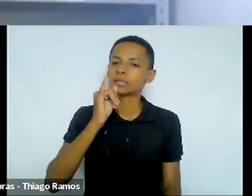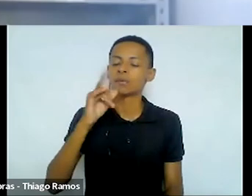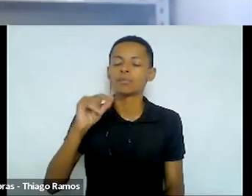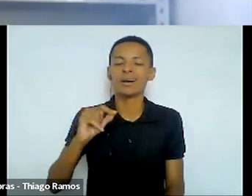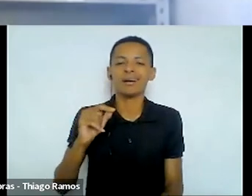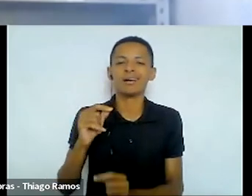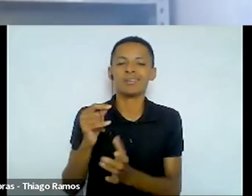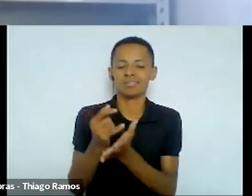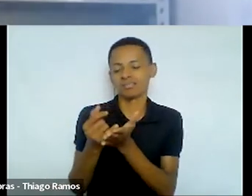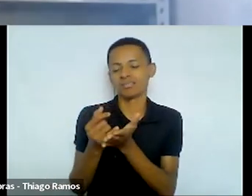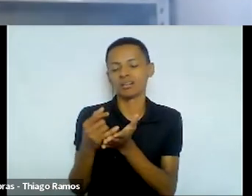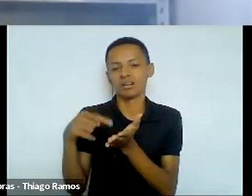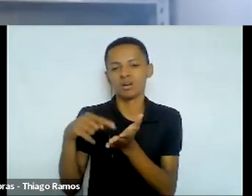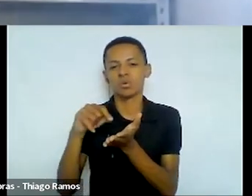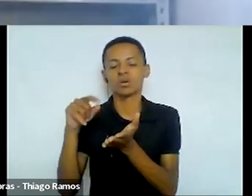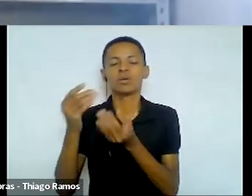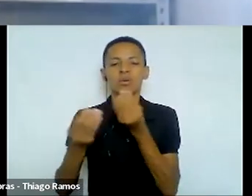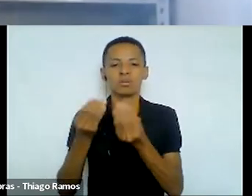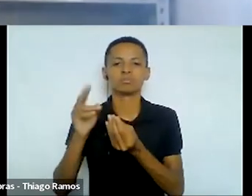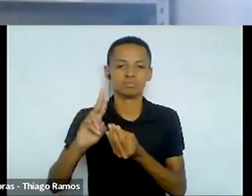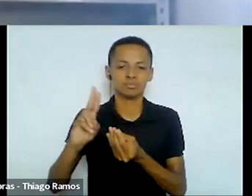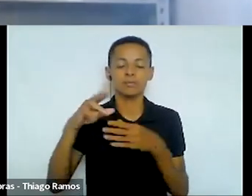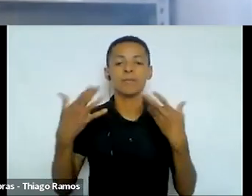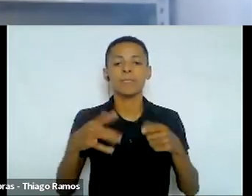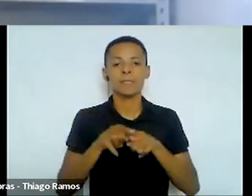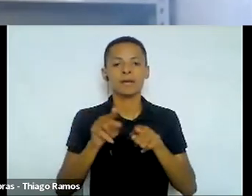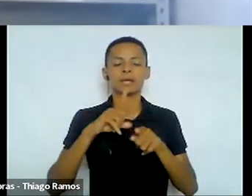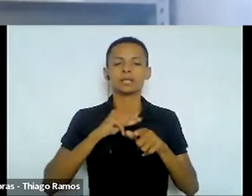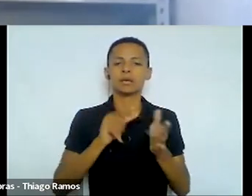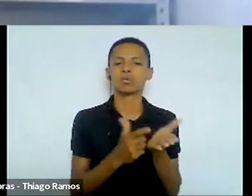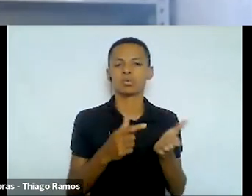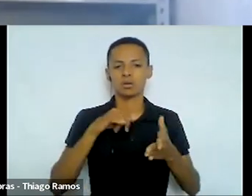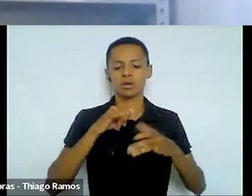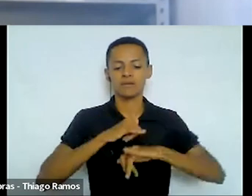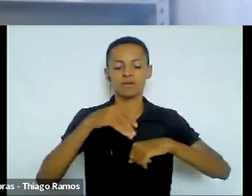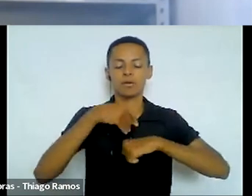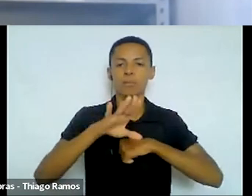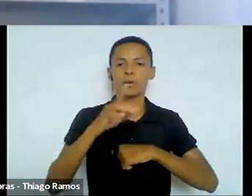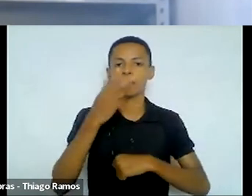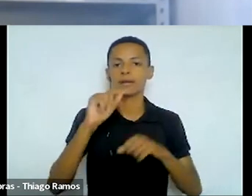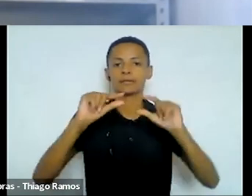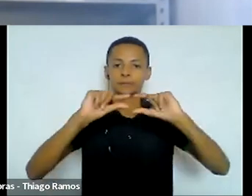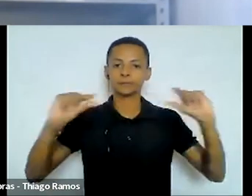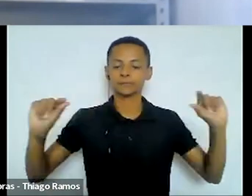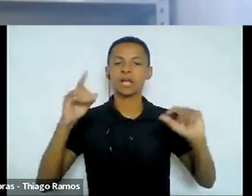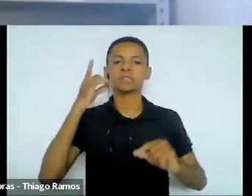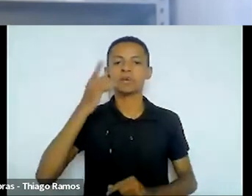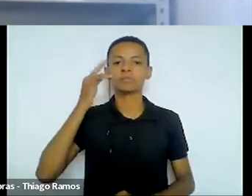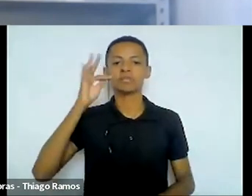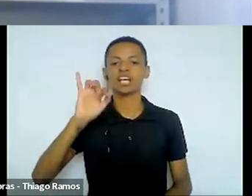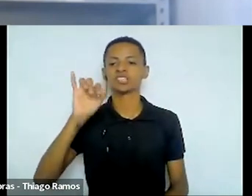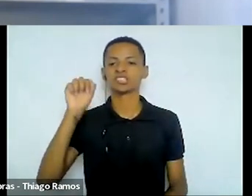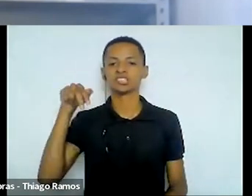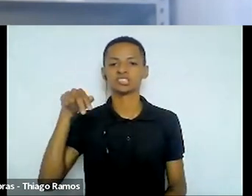jornal que deveria ter responsabilidade com a informação correta colocou como manchete deputado João Willis, que é anistia